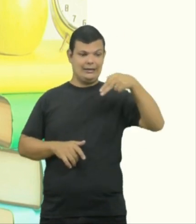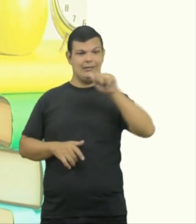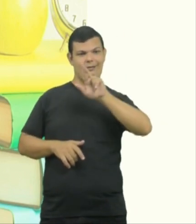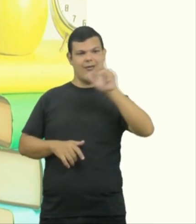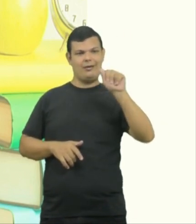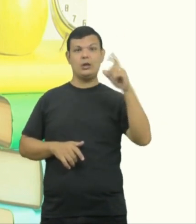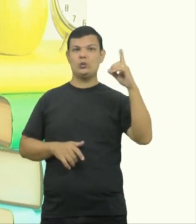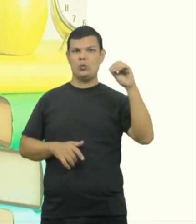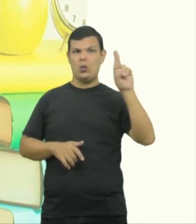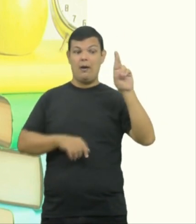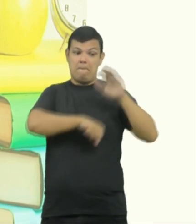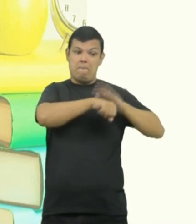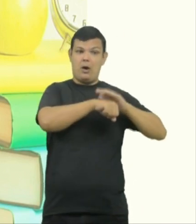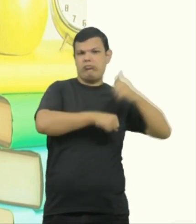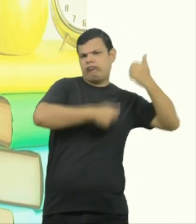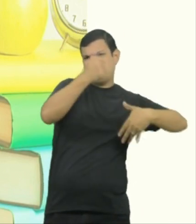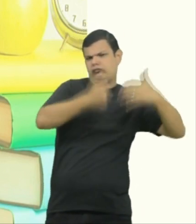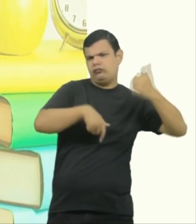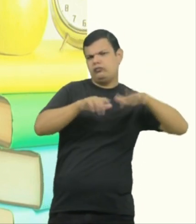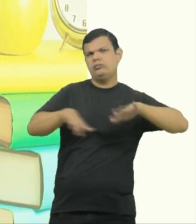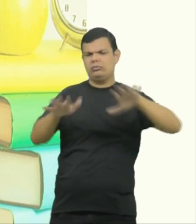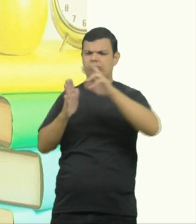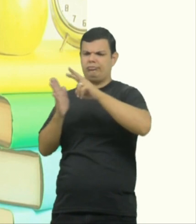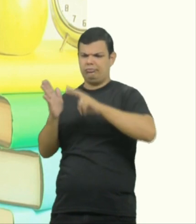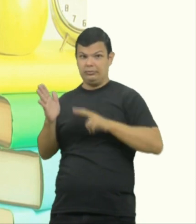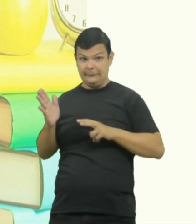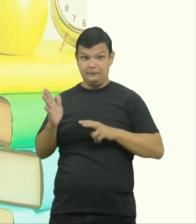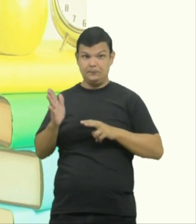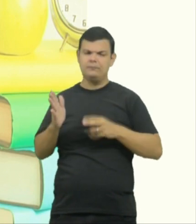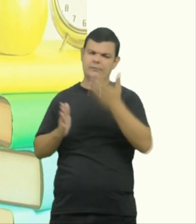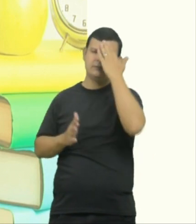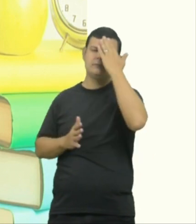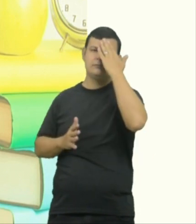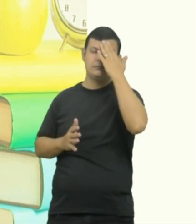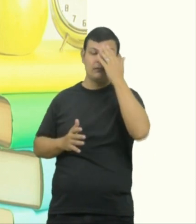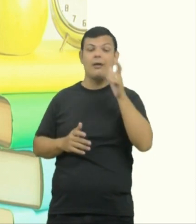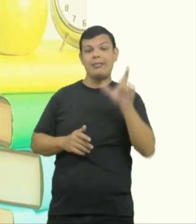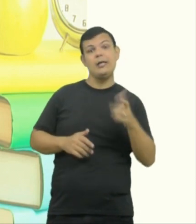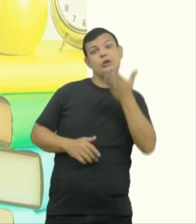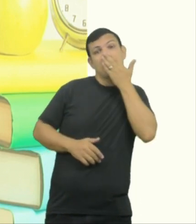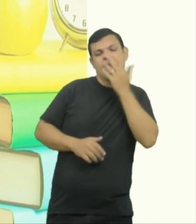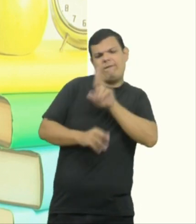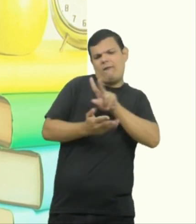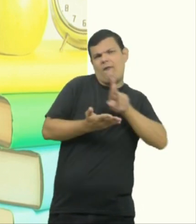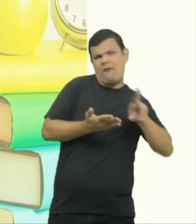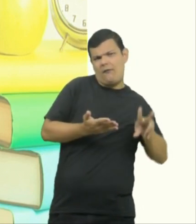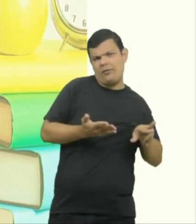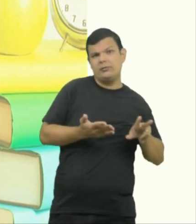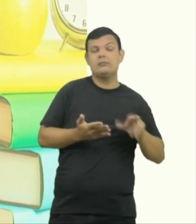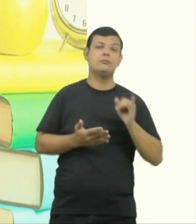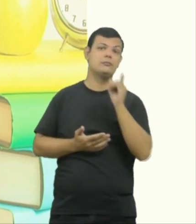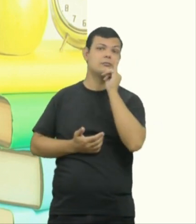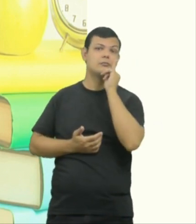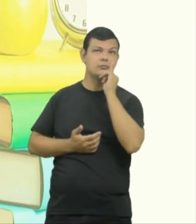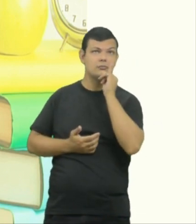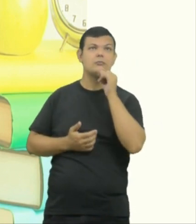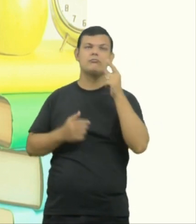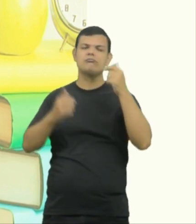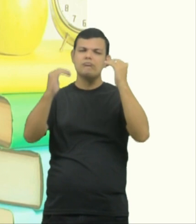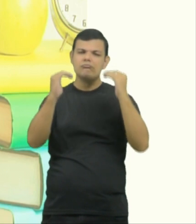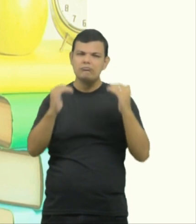narrador é aquele que conta a história ao leitor. Você já sabe disso, né? Ele possui tipos diferentes, conforme a gente pode explicar a